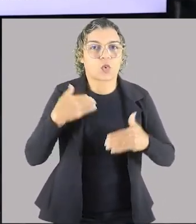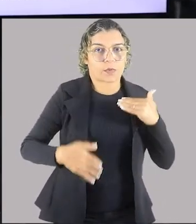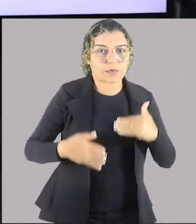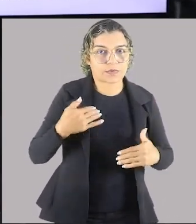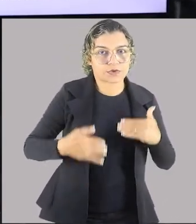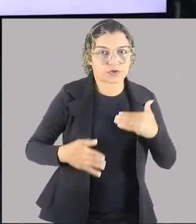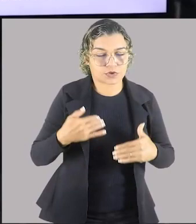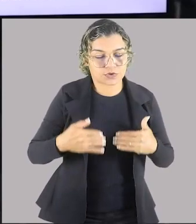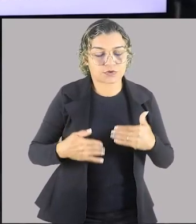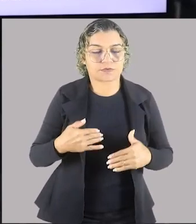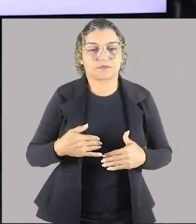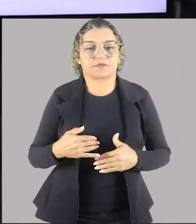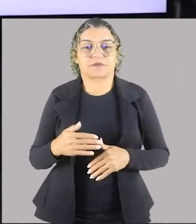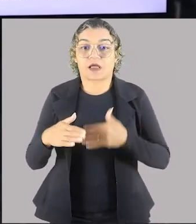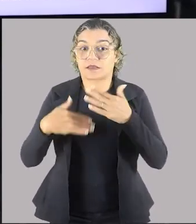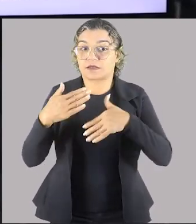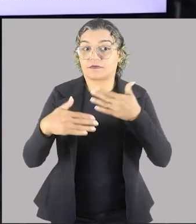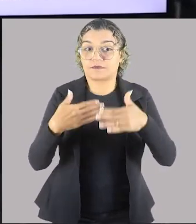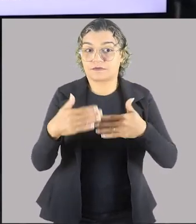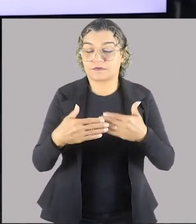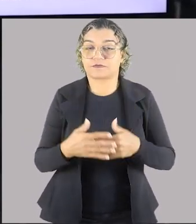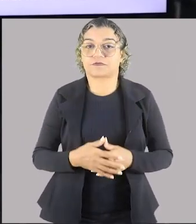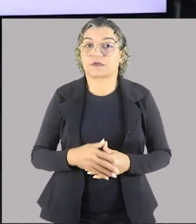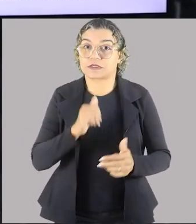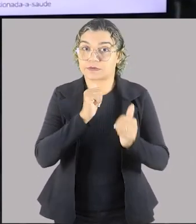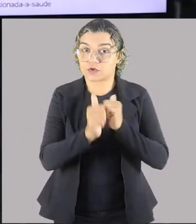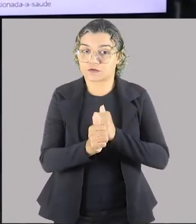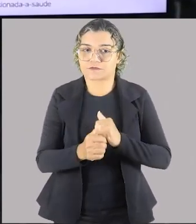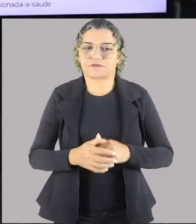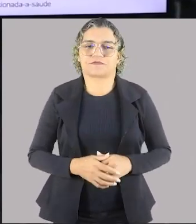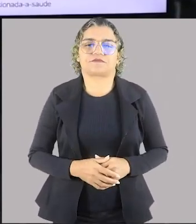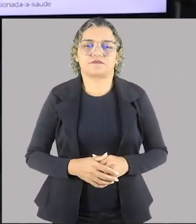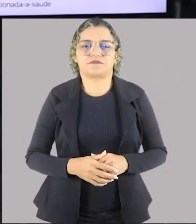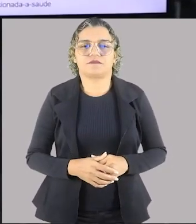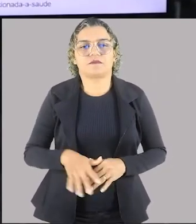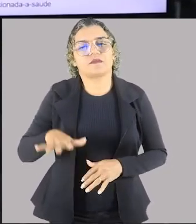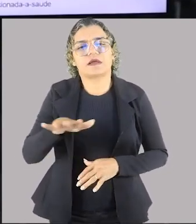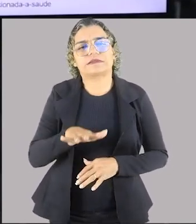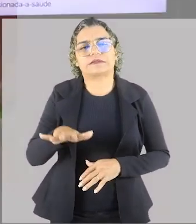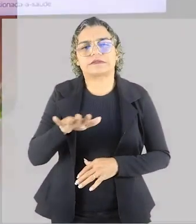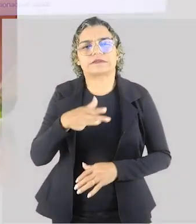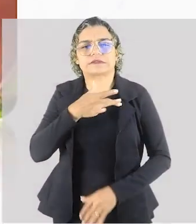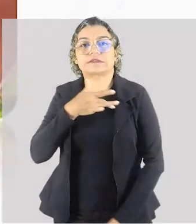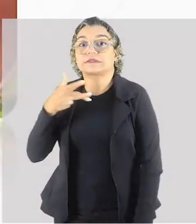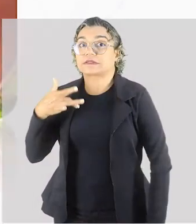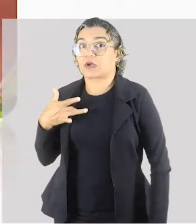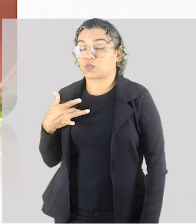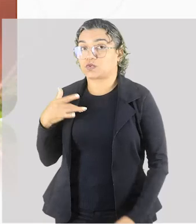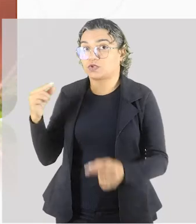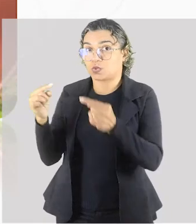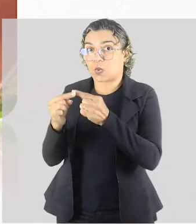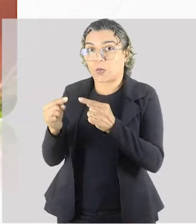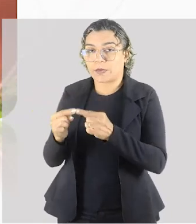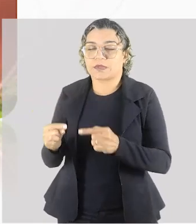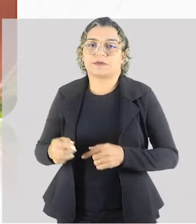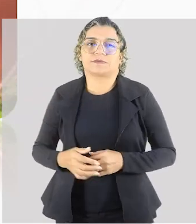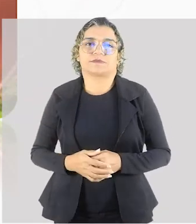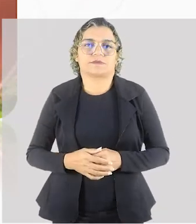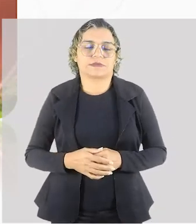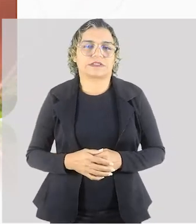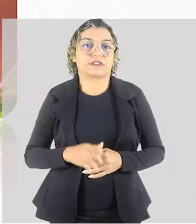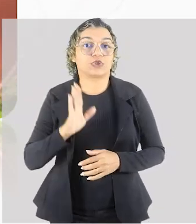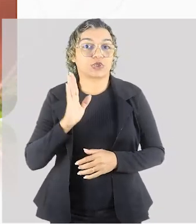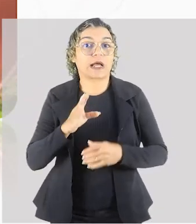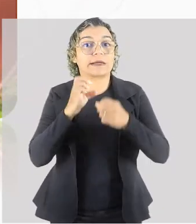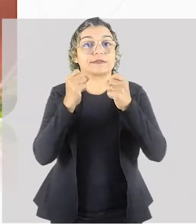desempenho esportivo, desempenho e performance esportiva. A aptidão física relacionada à saúde, tá? Como eu